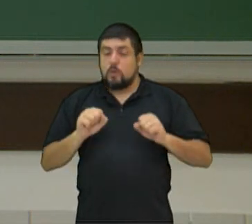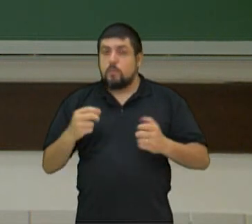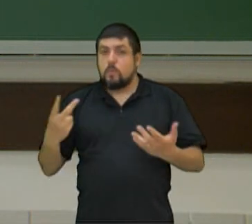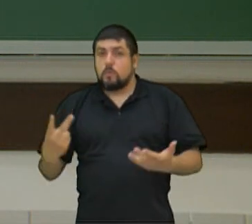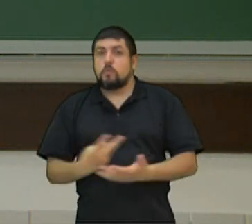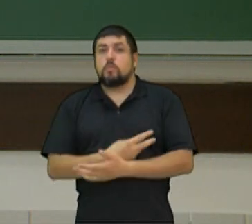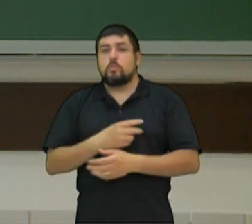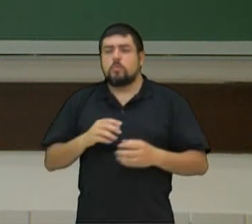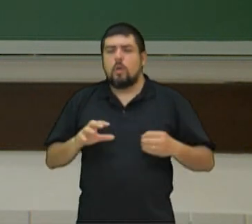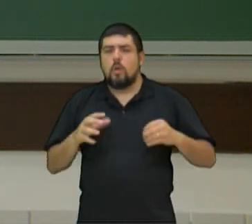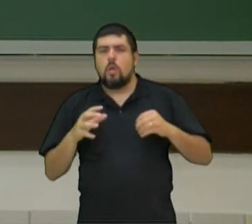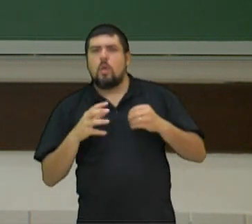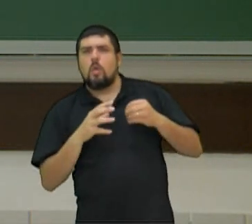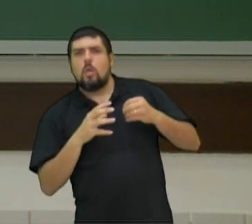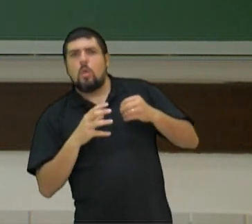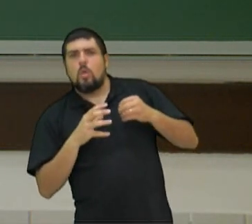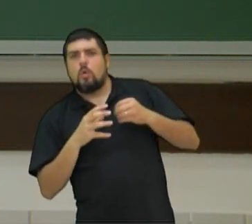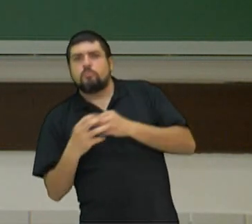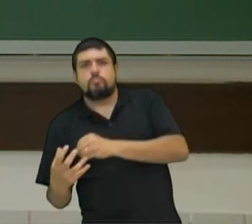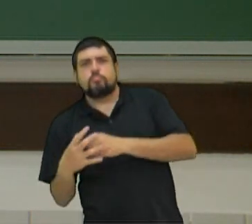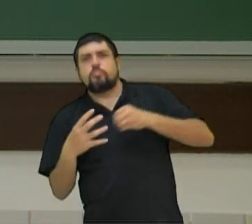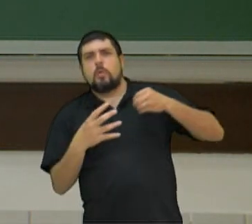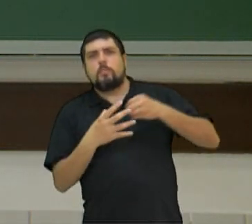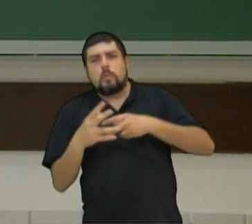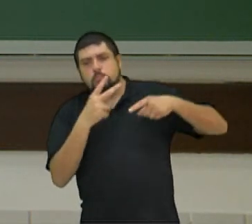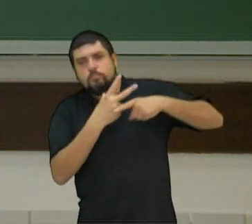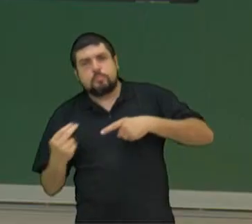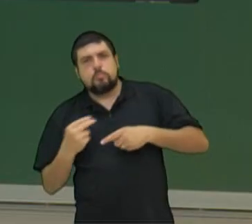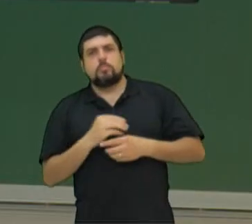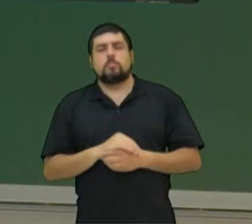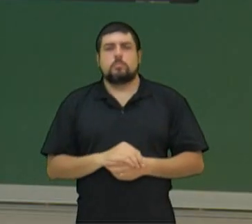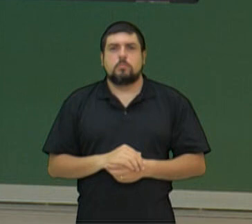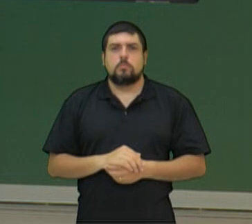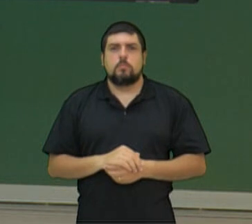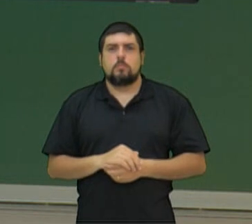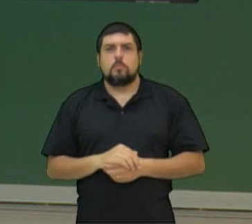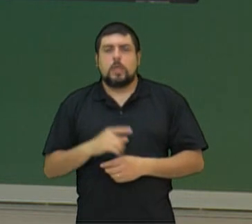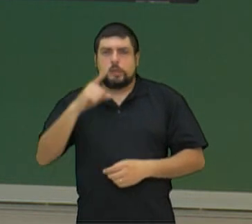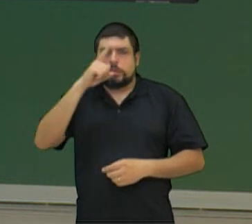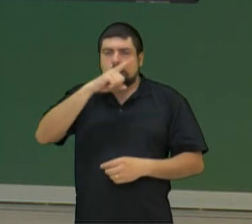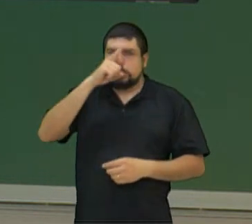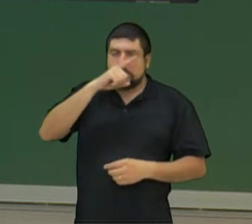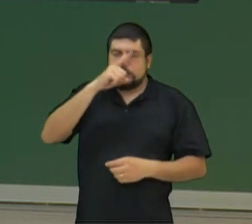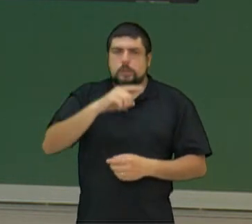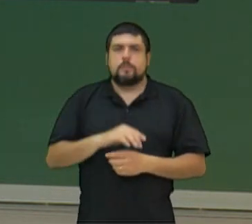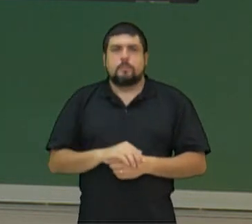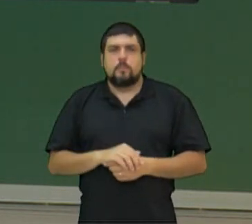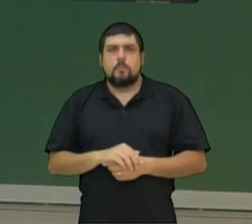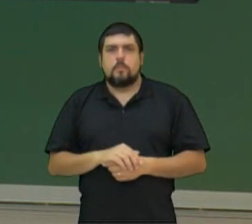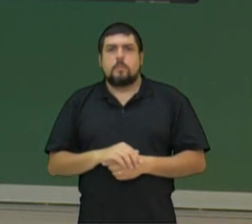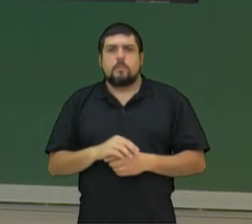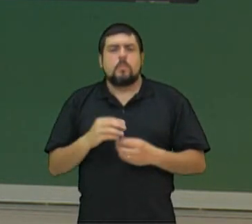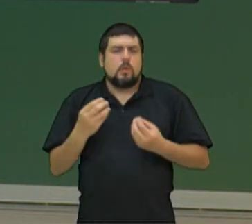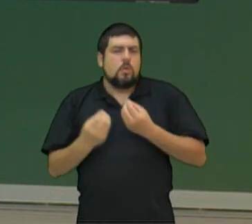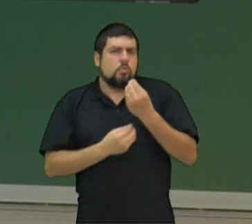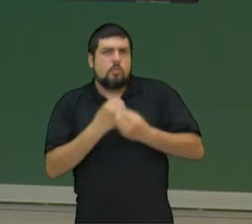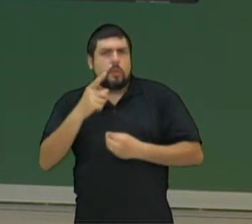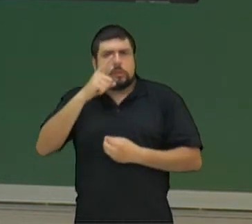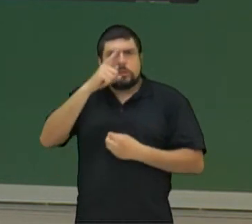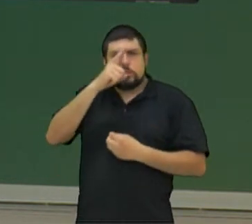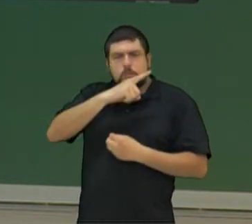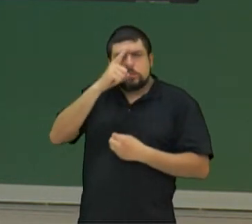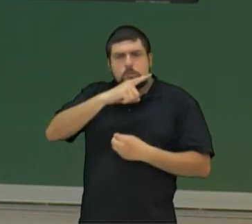pode acontecer. Outra situação também de falhas no sistema imunitário é quando há